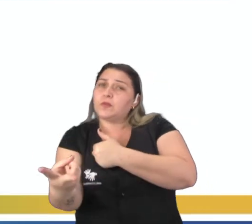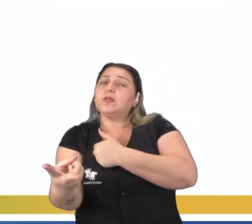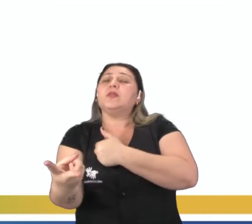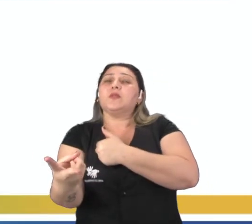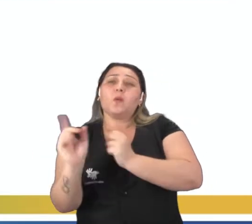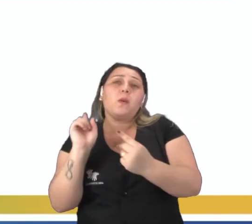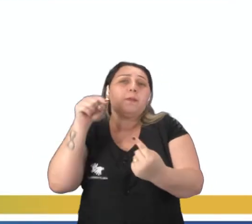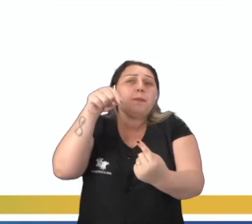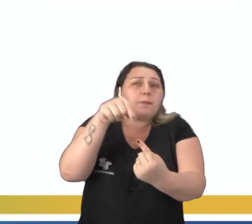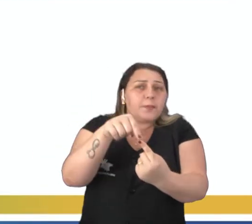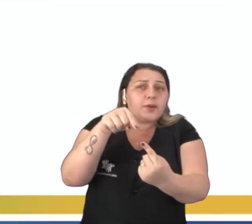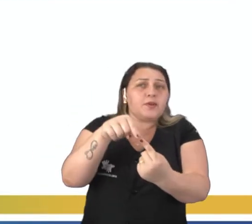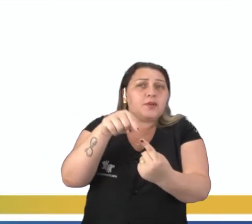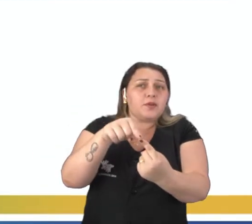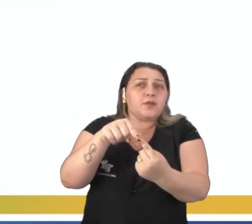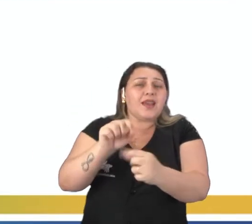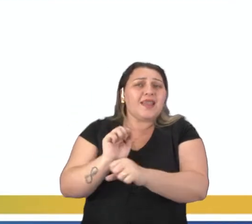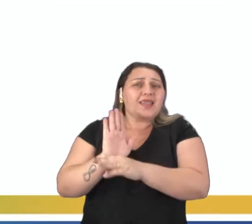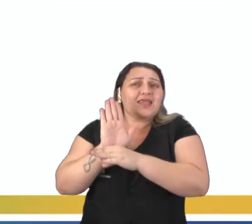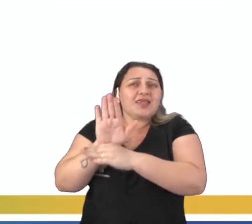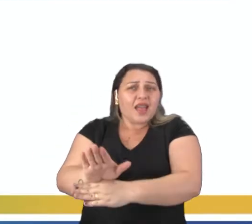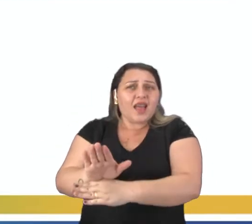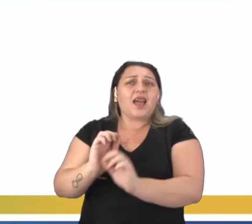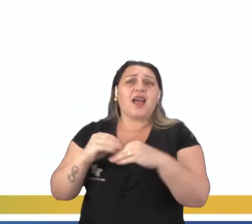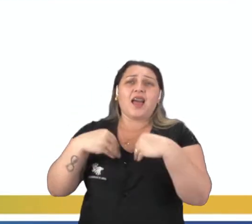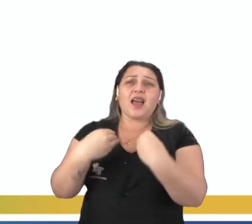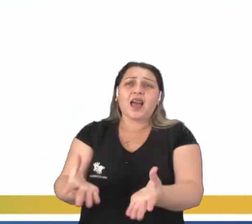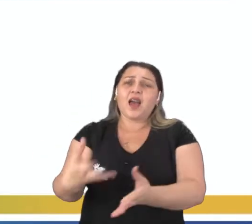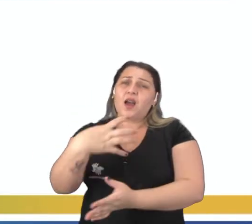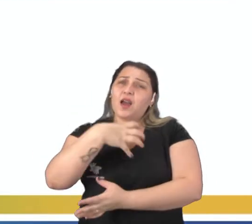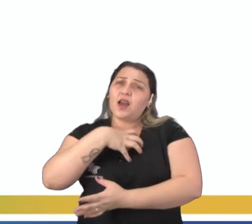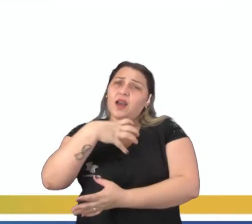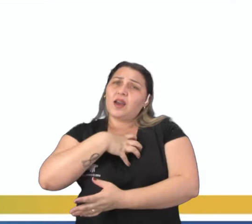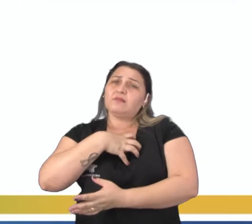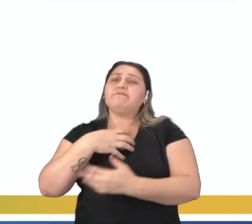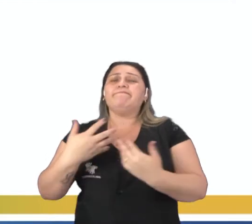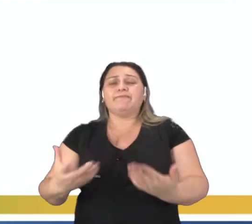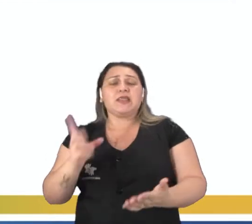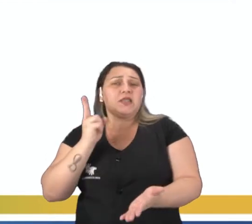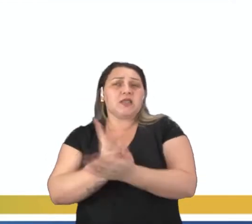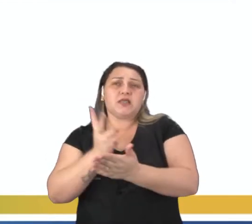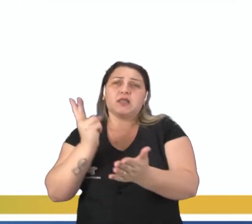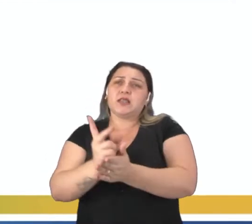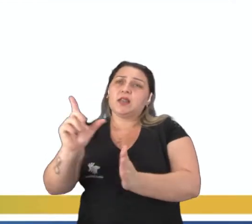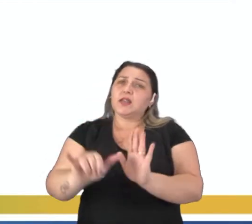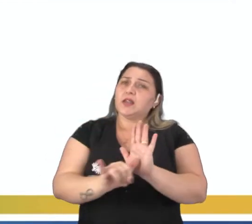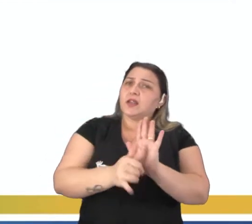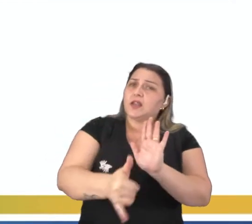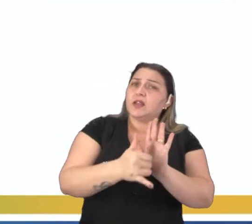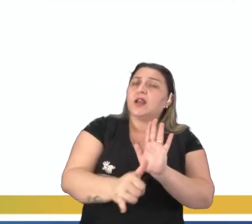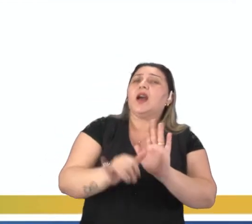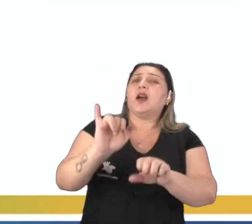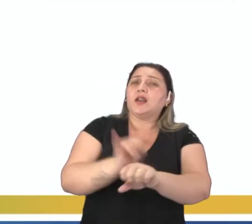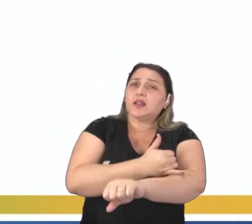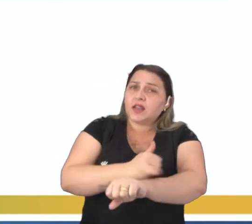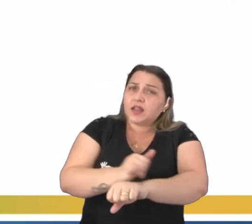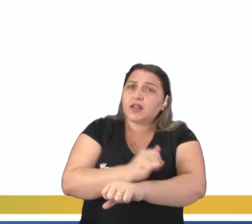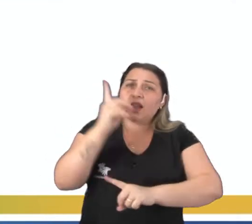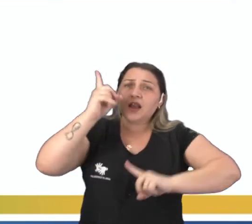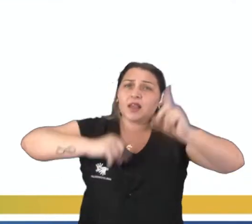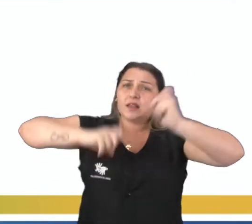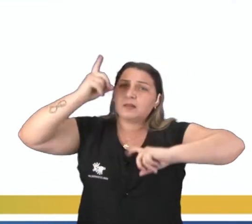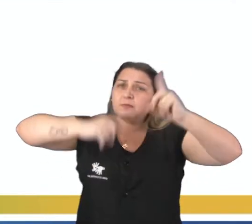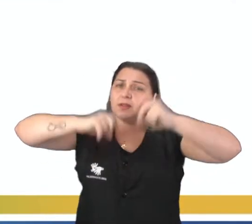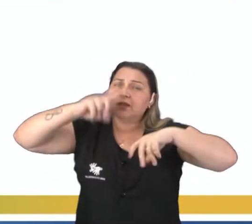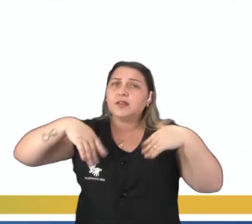com o objetivo de atribuir um sentido. Então vejam que o microconto ele sempre trabalha com recursos expressivos. No caso